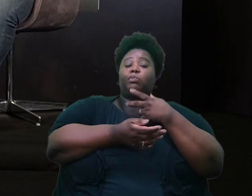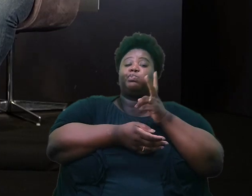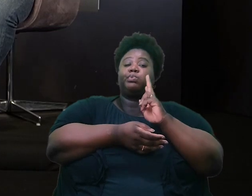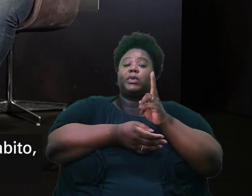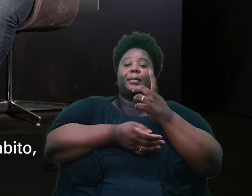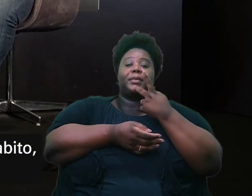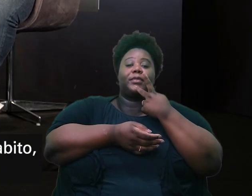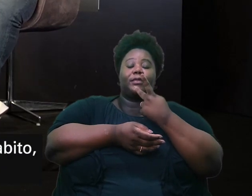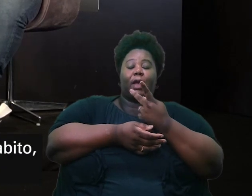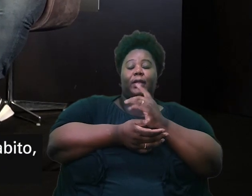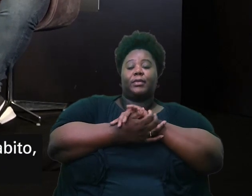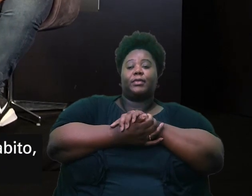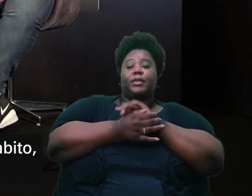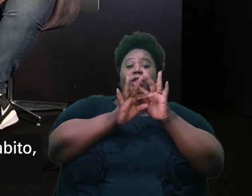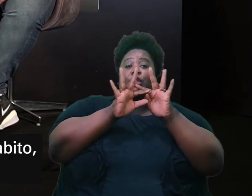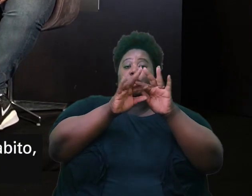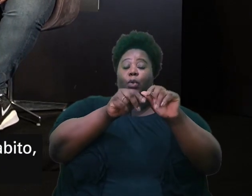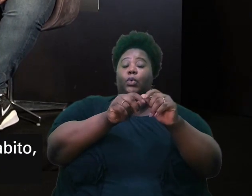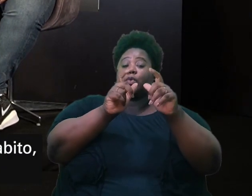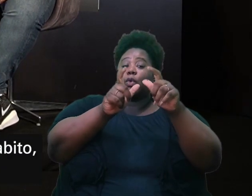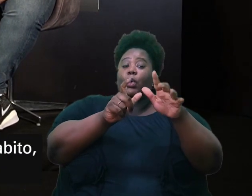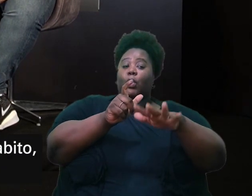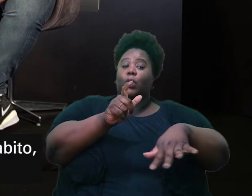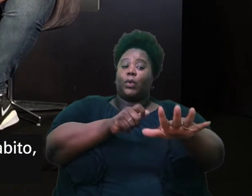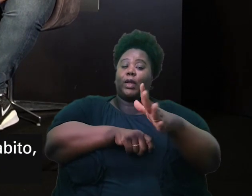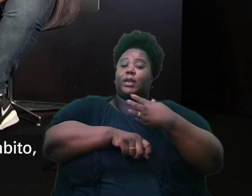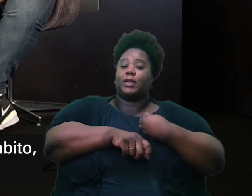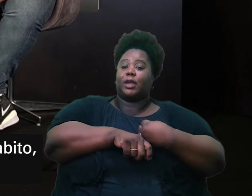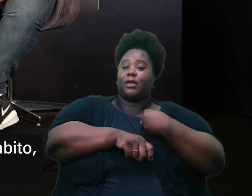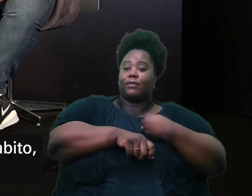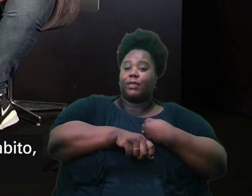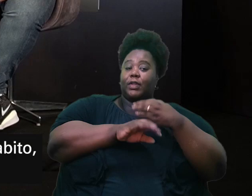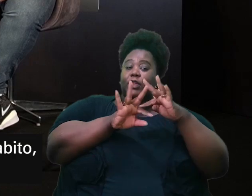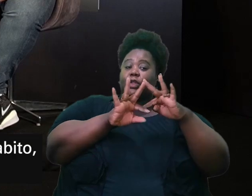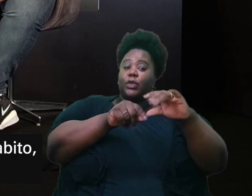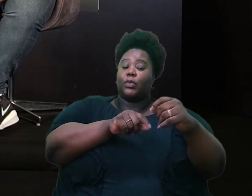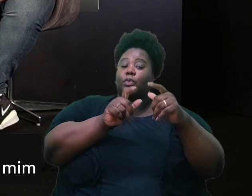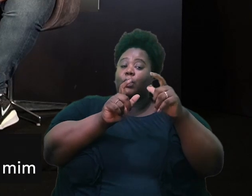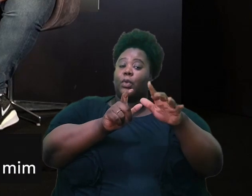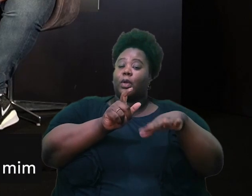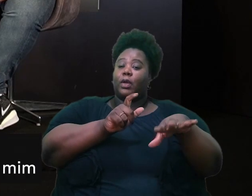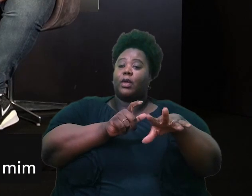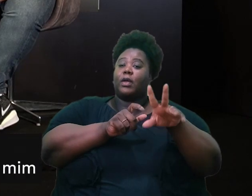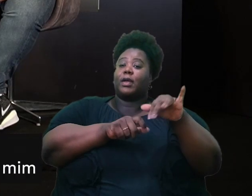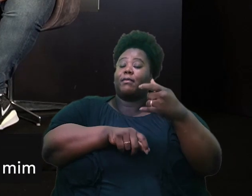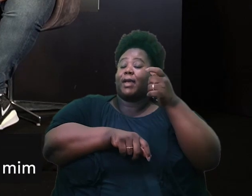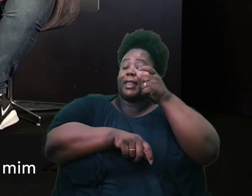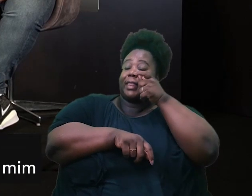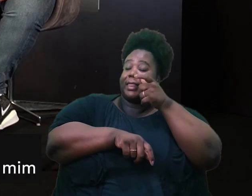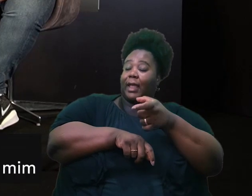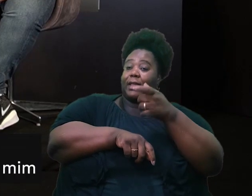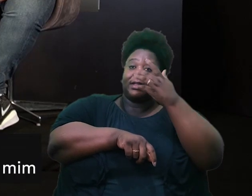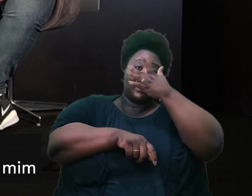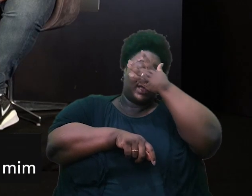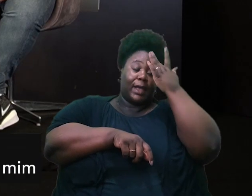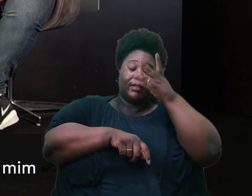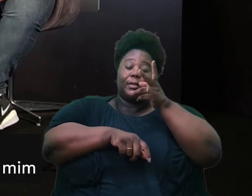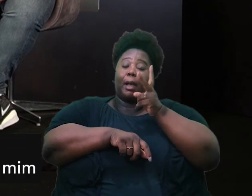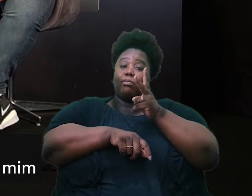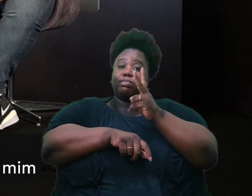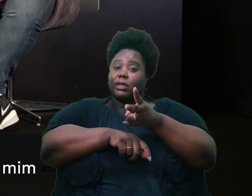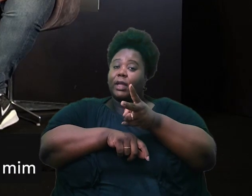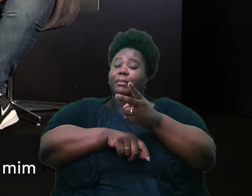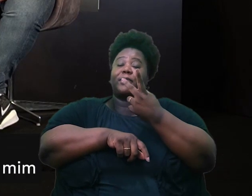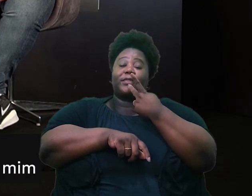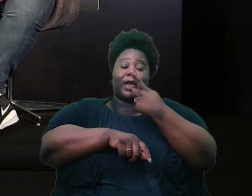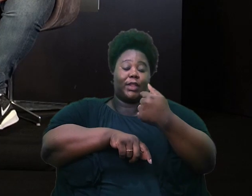digo, e assim, em todos os lugares que eu habito, ou todos os lugares que eu vou, é muito interessante que as pessoas sempre se referem a